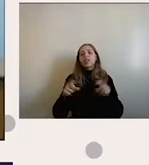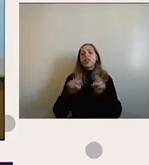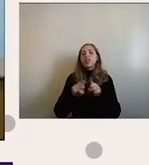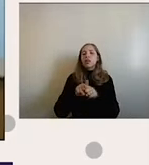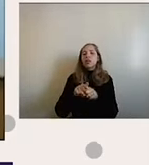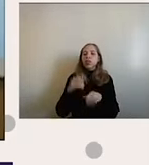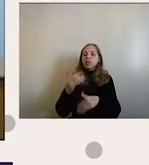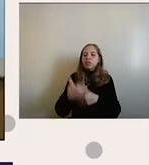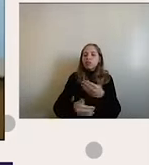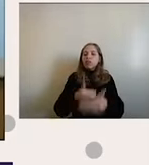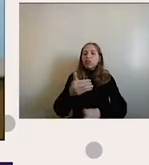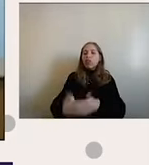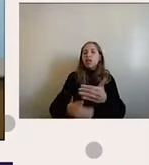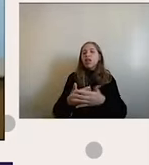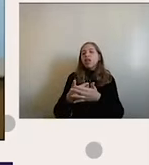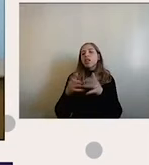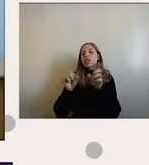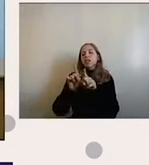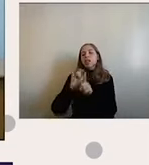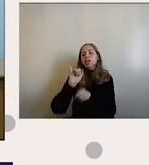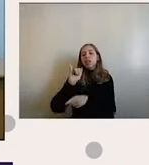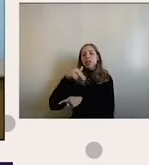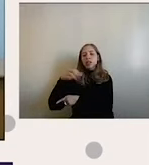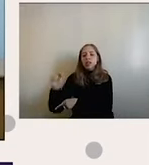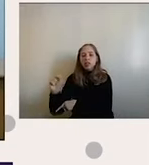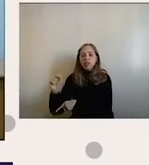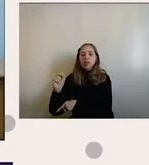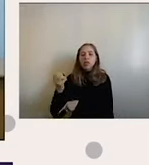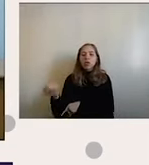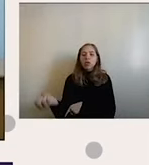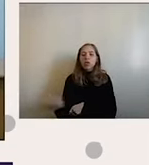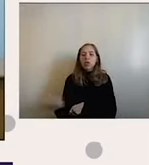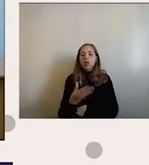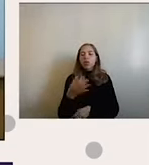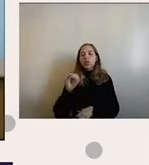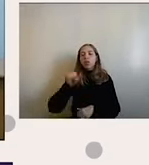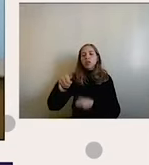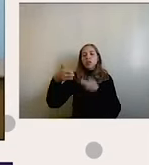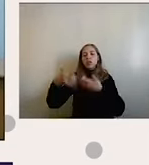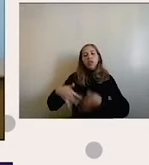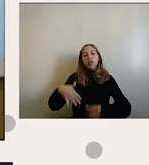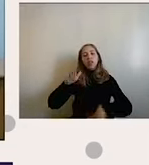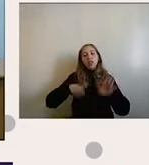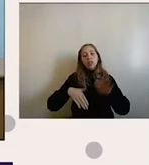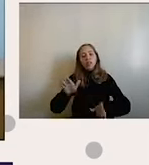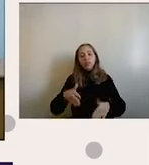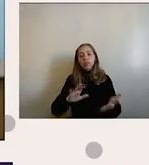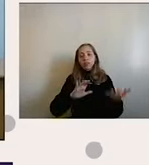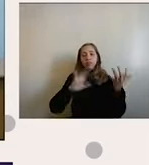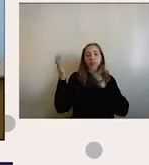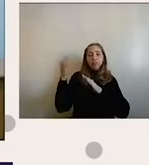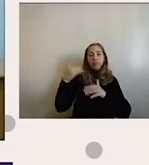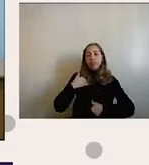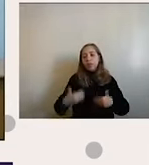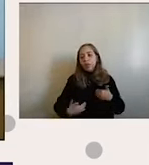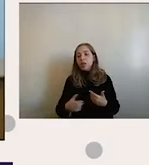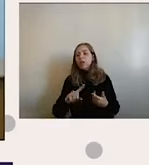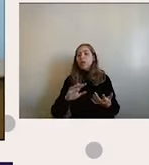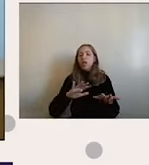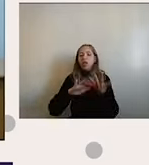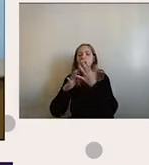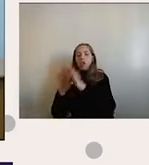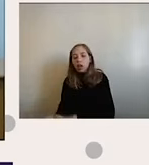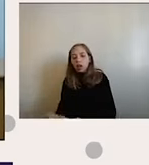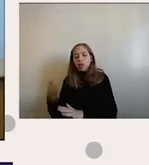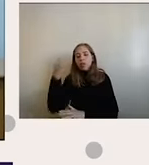INSS com essa nova justificativa. Muitas vezes, um transtorno físico vai terminar levando a um transtorno mental, e o inverso também. O que